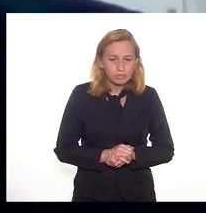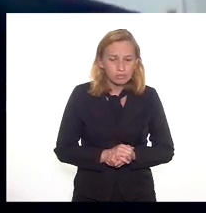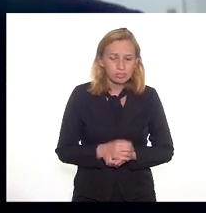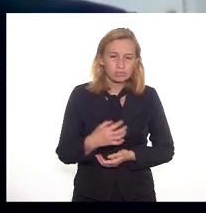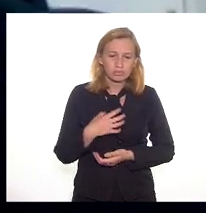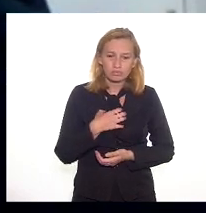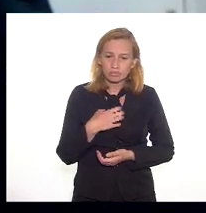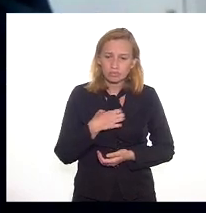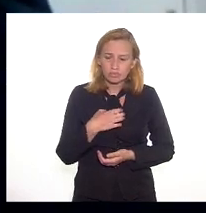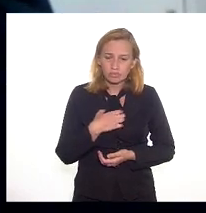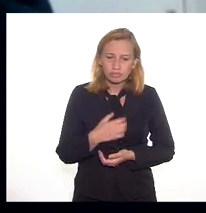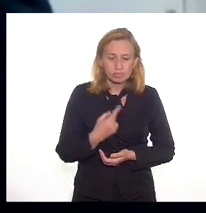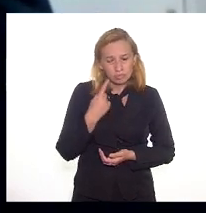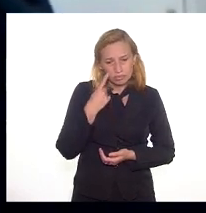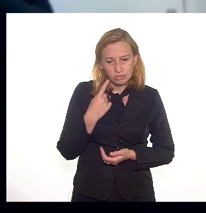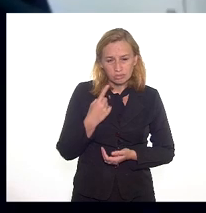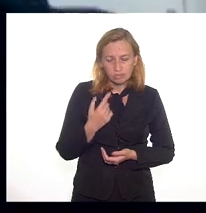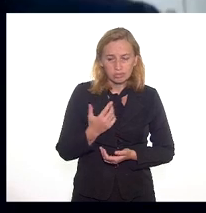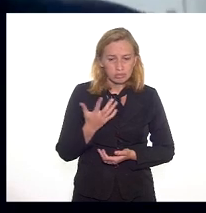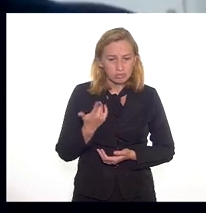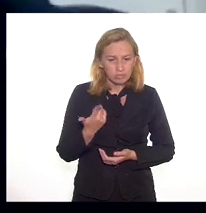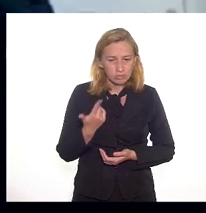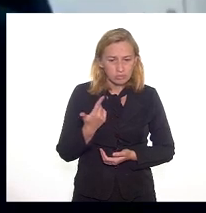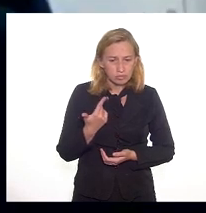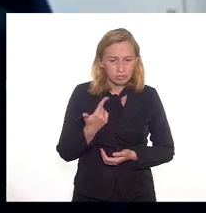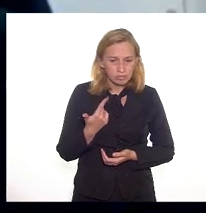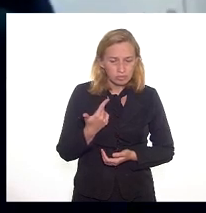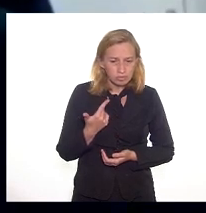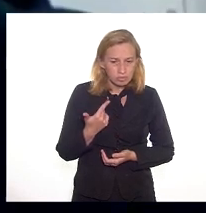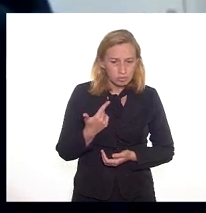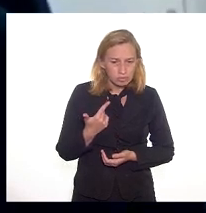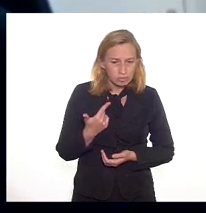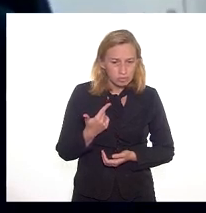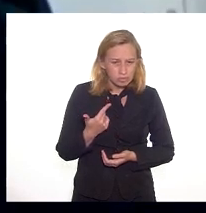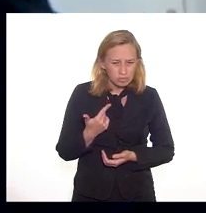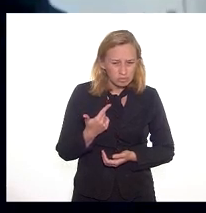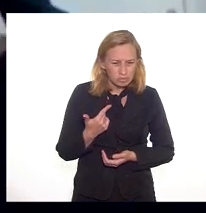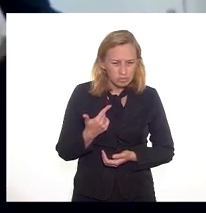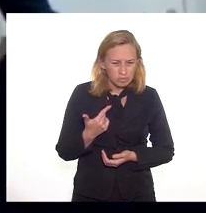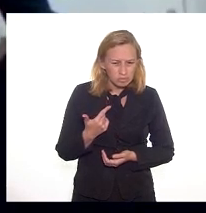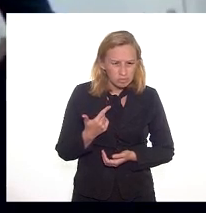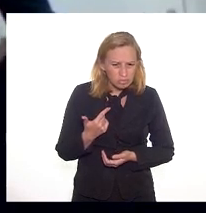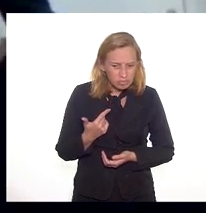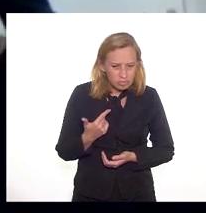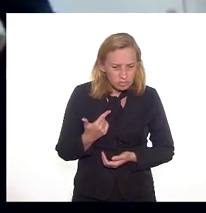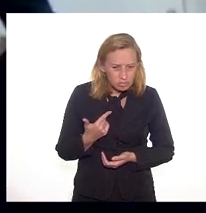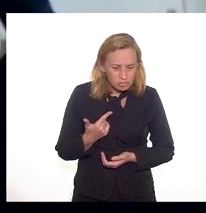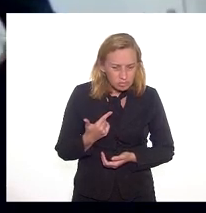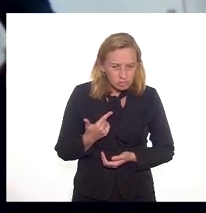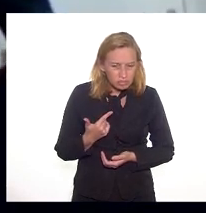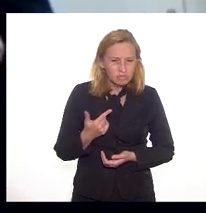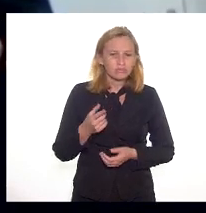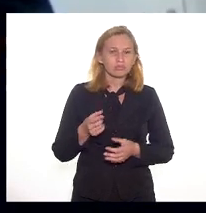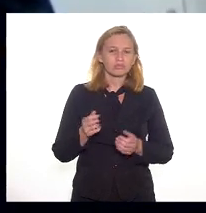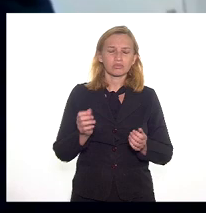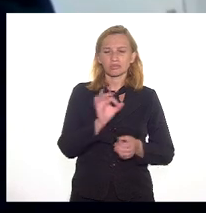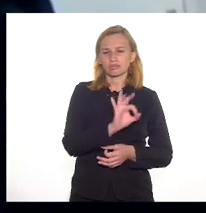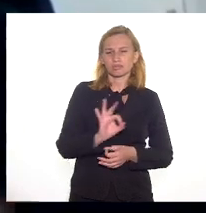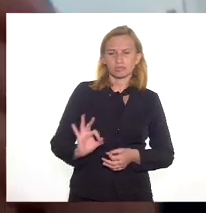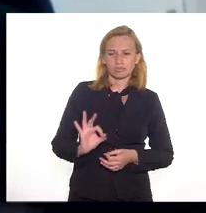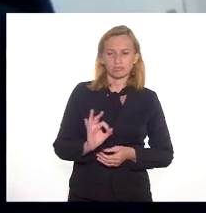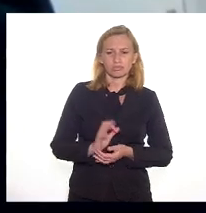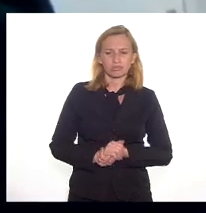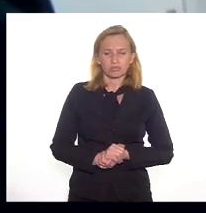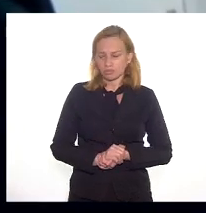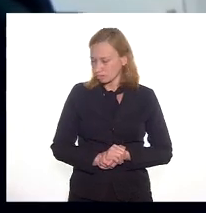sentido de, olha, vamos estabelecer 20%, 30%, 40% de conteúdo local para a plataforma E esse percentual, quando atingido, ele